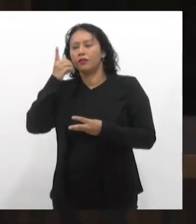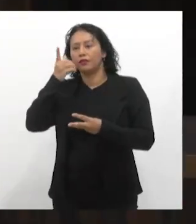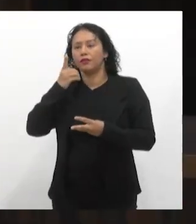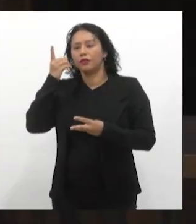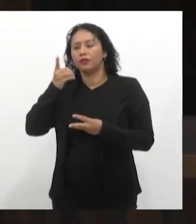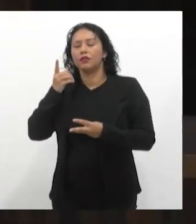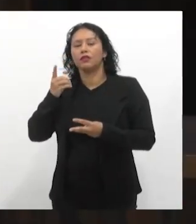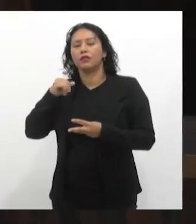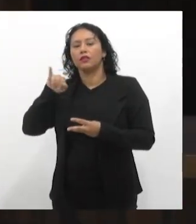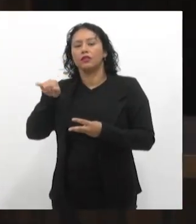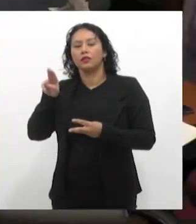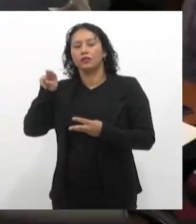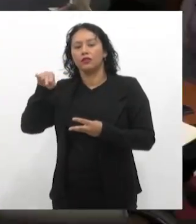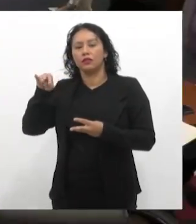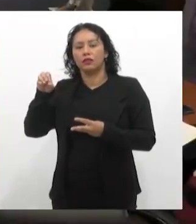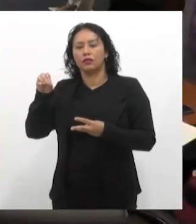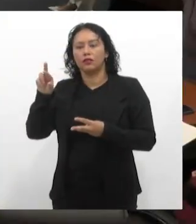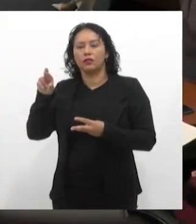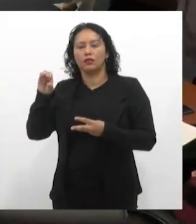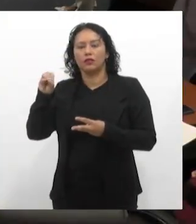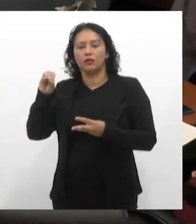Deputado Júlio Rocha.